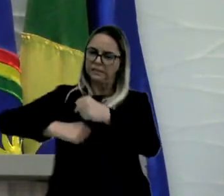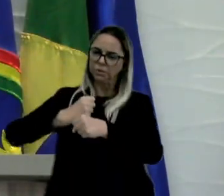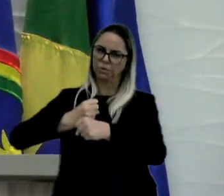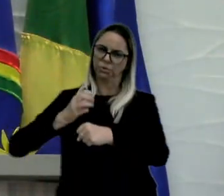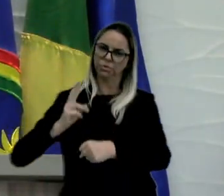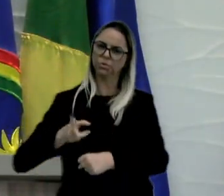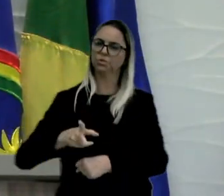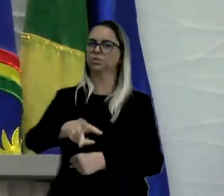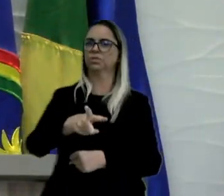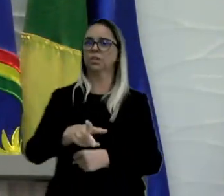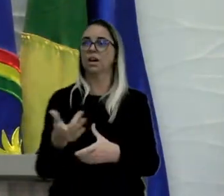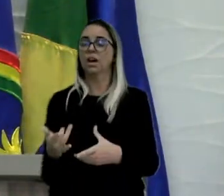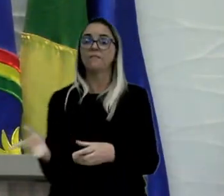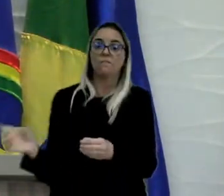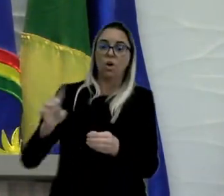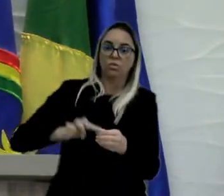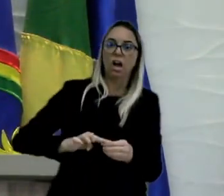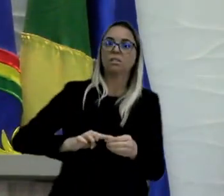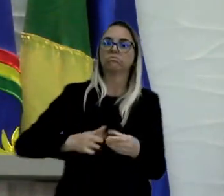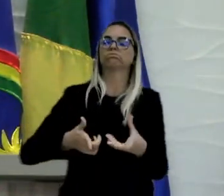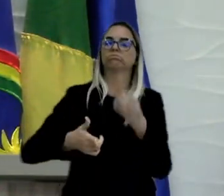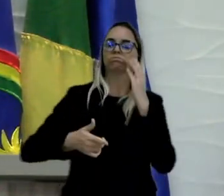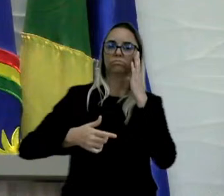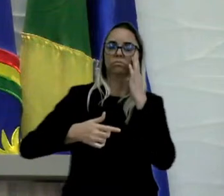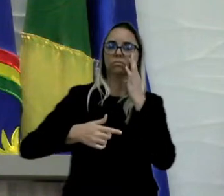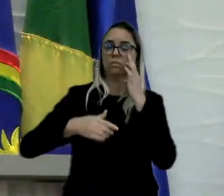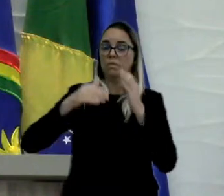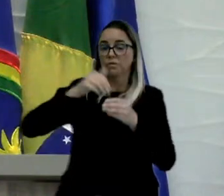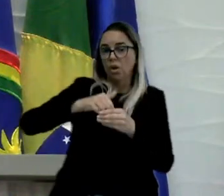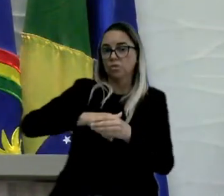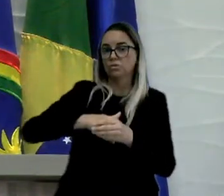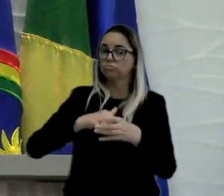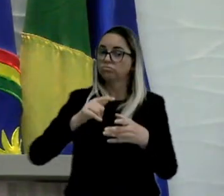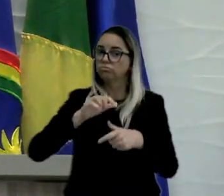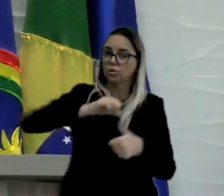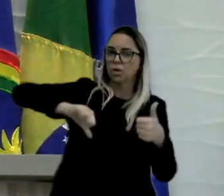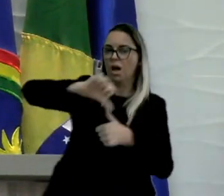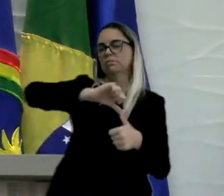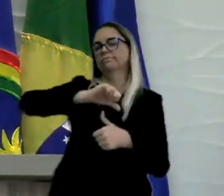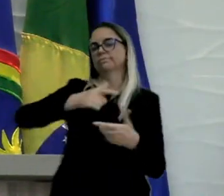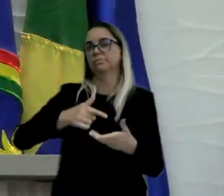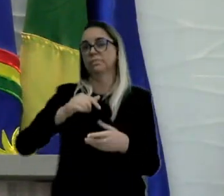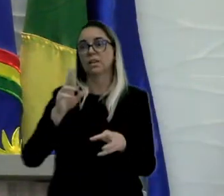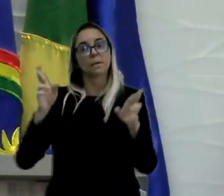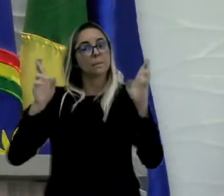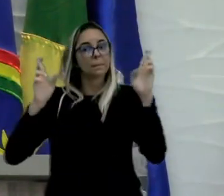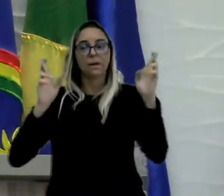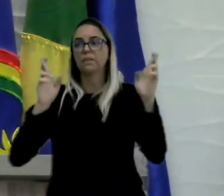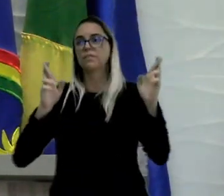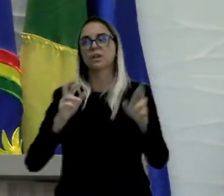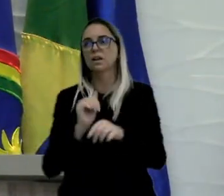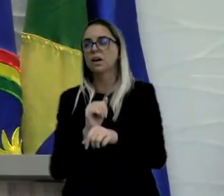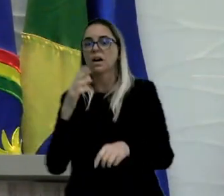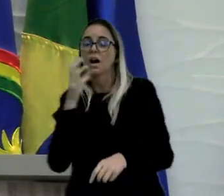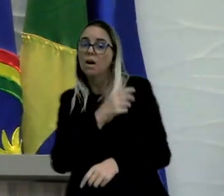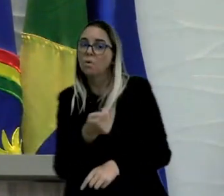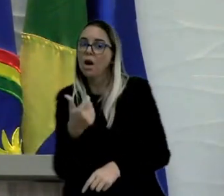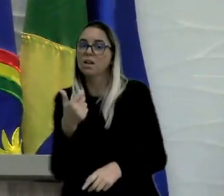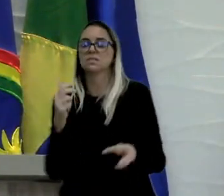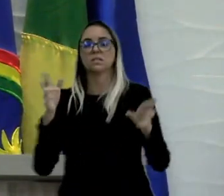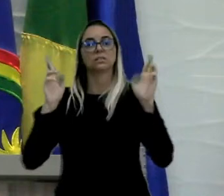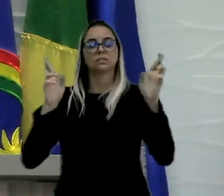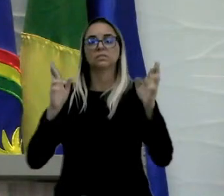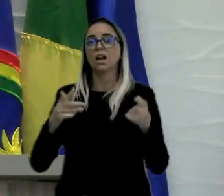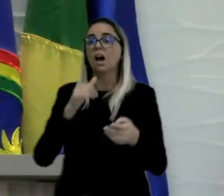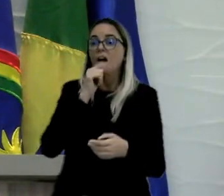repudiar esse voto vim aqui fazer por merecer como a tá esperando ela vir aí eh em breve dar uma ordem de serviço melhorar abento